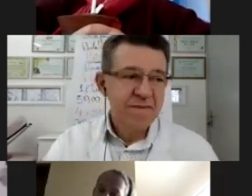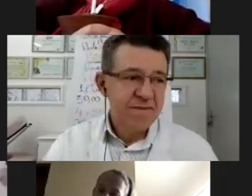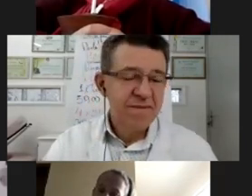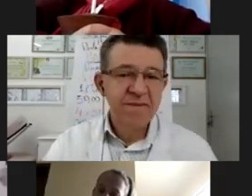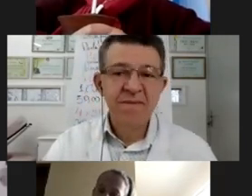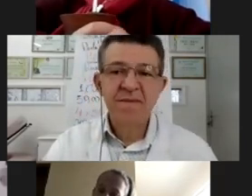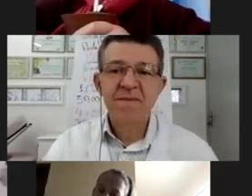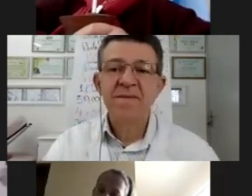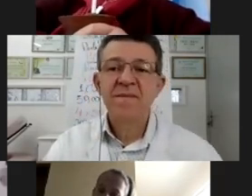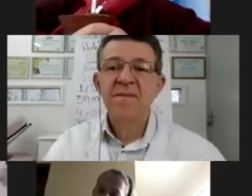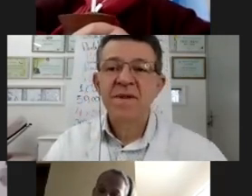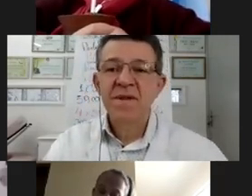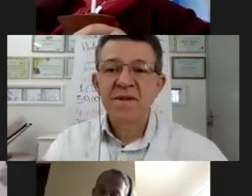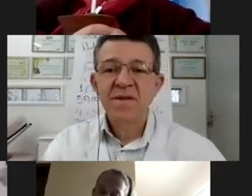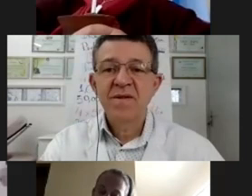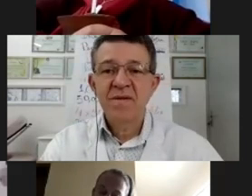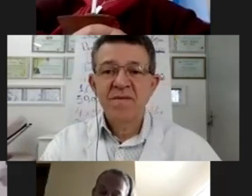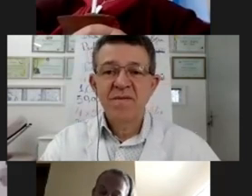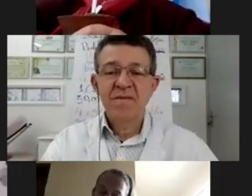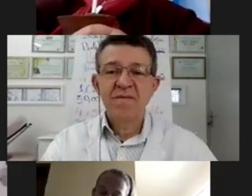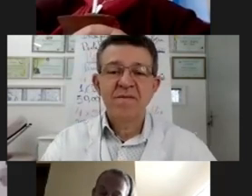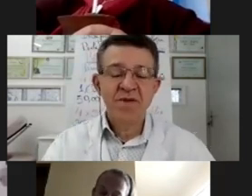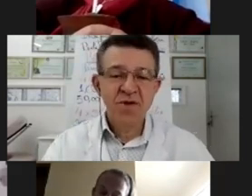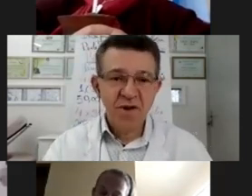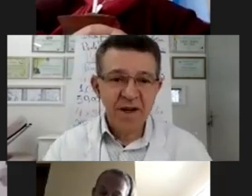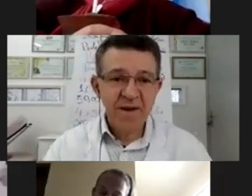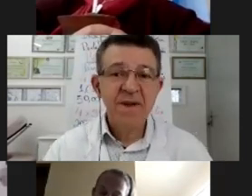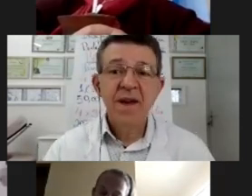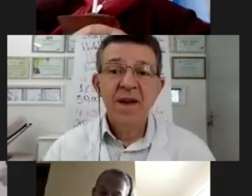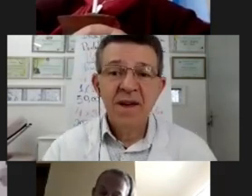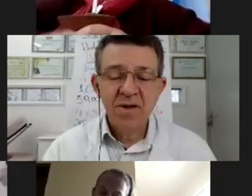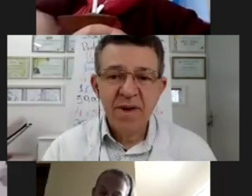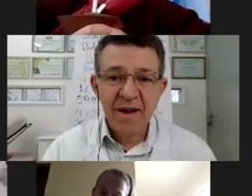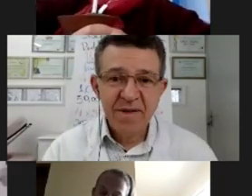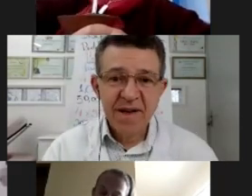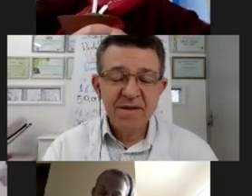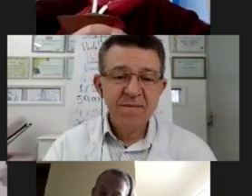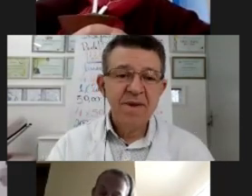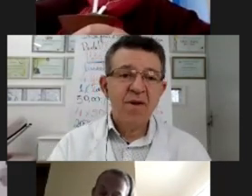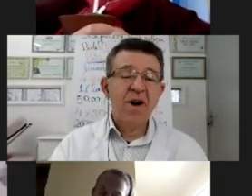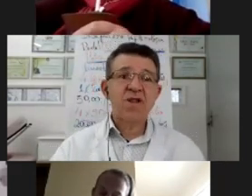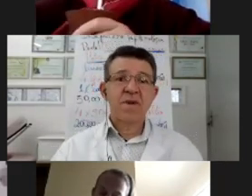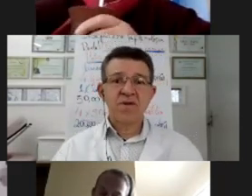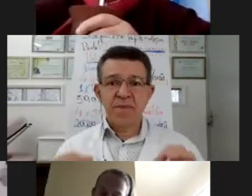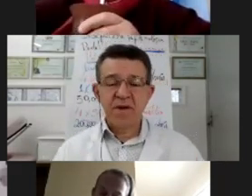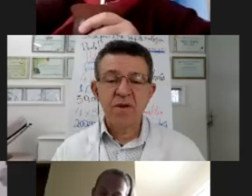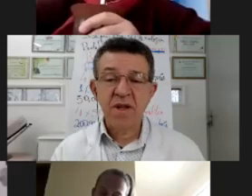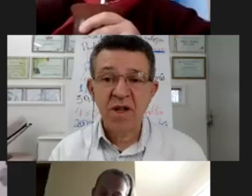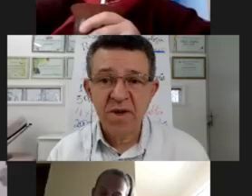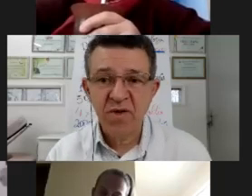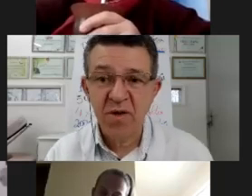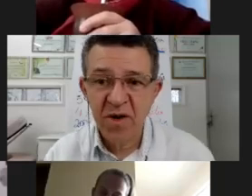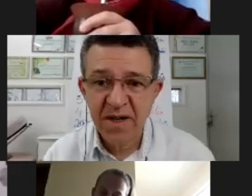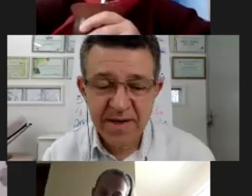de idade, já fazendo outras atividades. Então, eu queria ver isso nessa parte. Joia. Aí. Isso, maravilha. Ótima sua